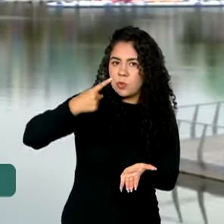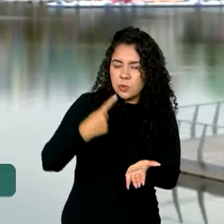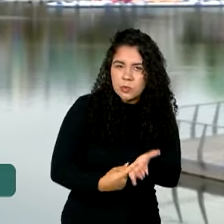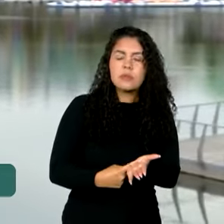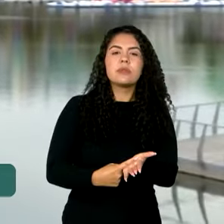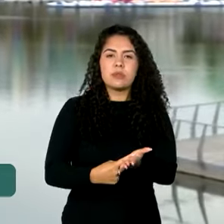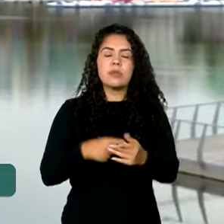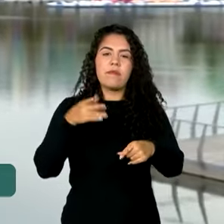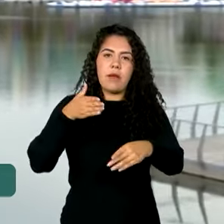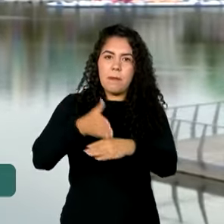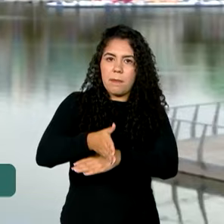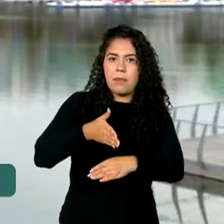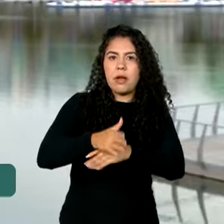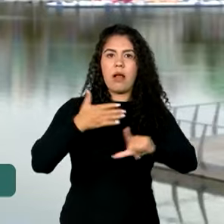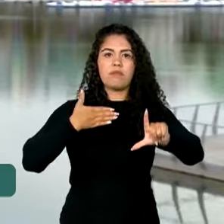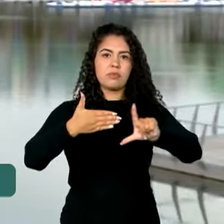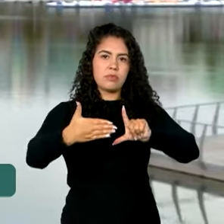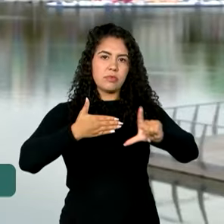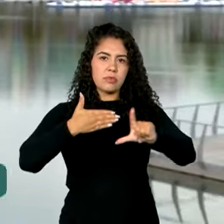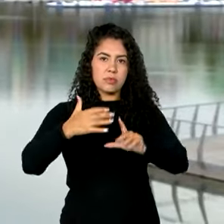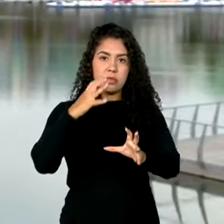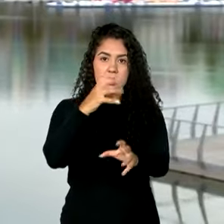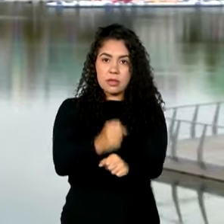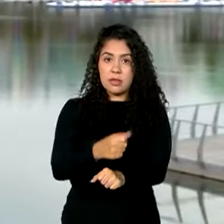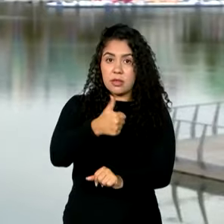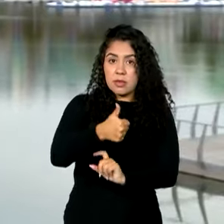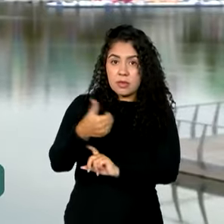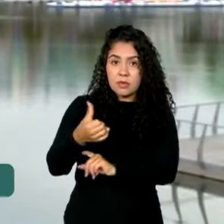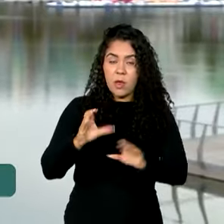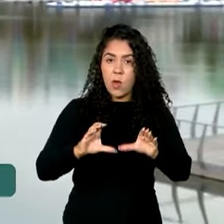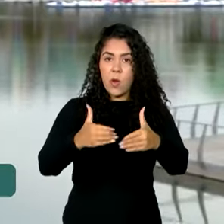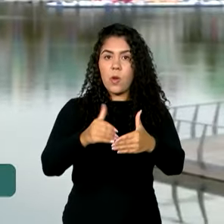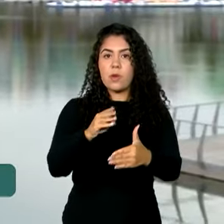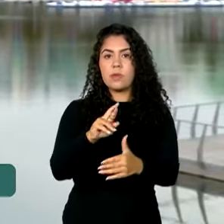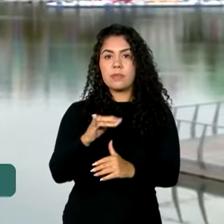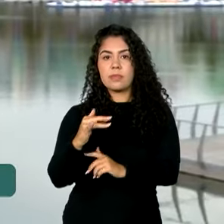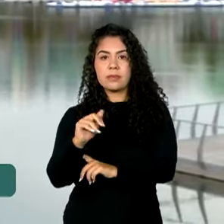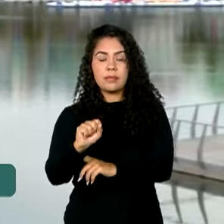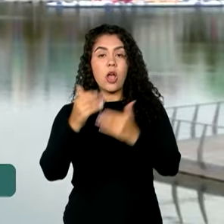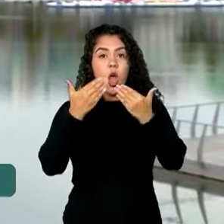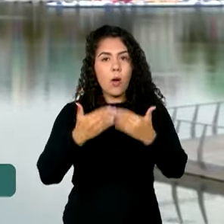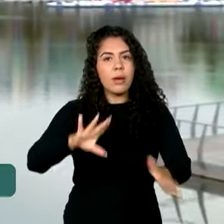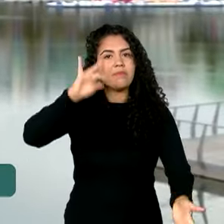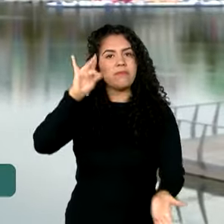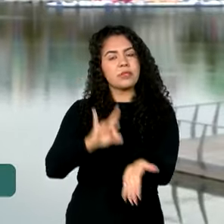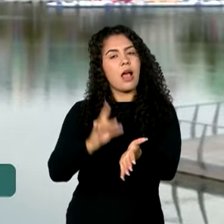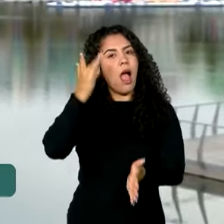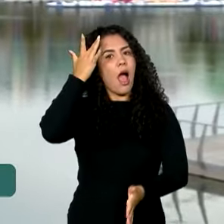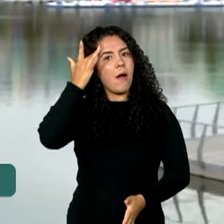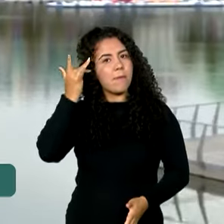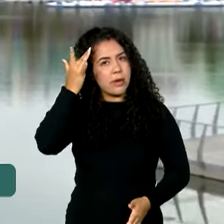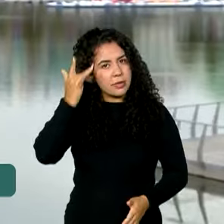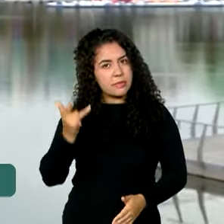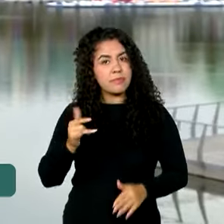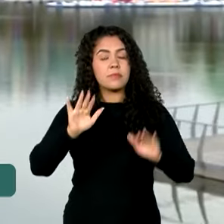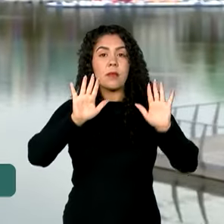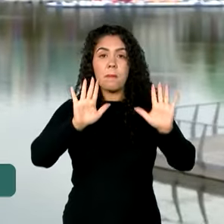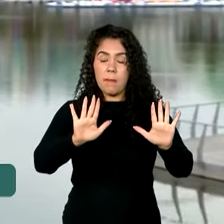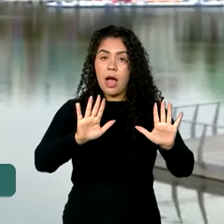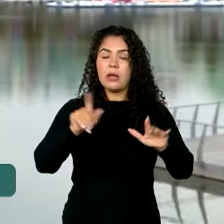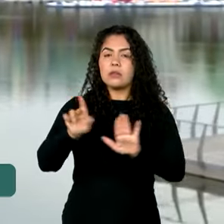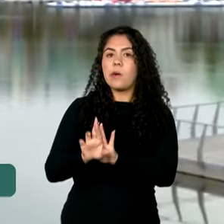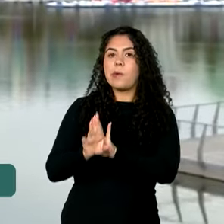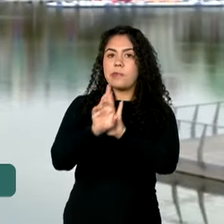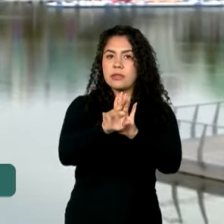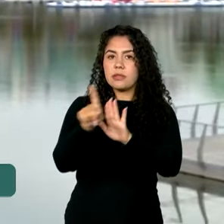participar por videoconferência da 16ª Cúpula do BRICS, que começa amanhã aqui em Kazan. O Planalto informou que